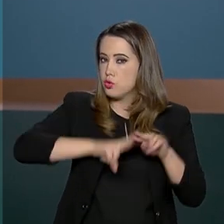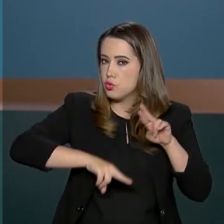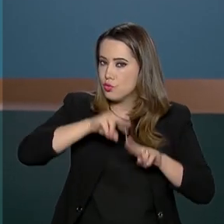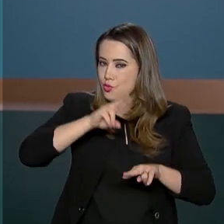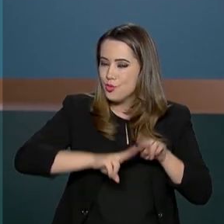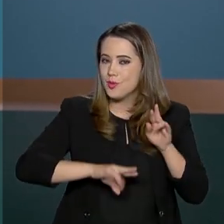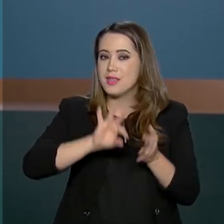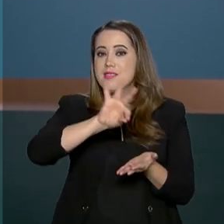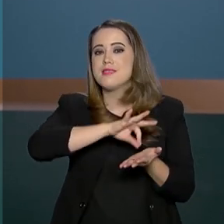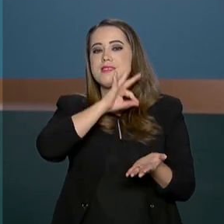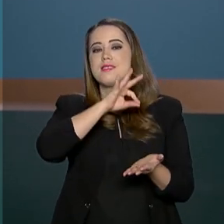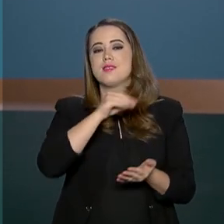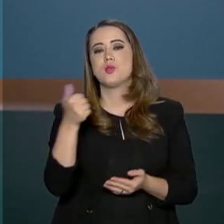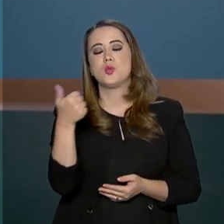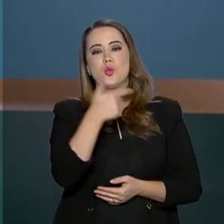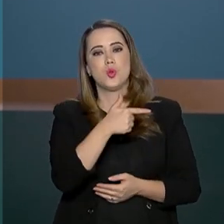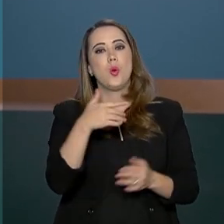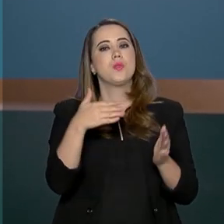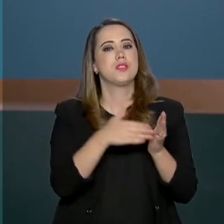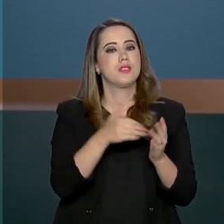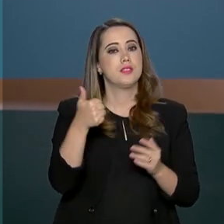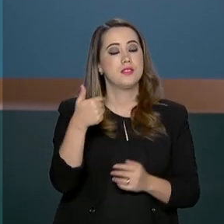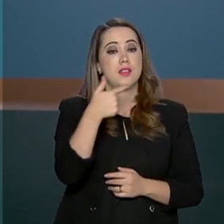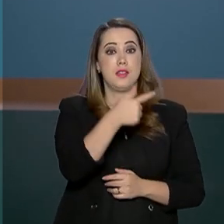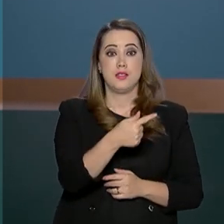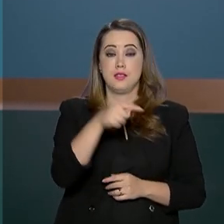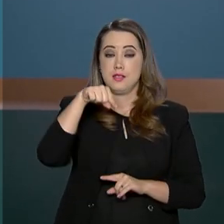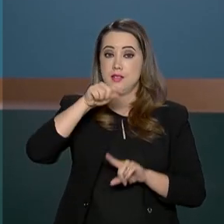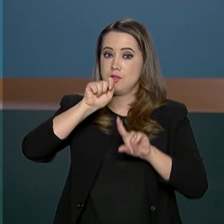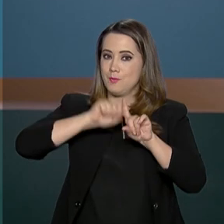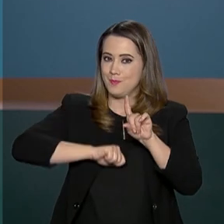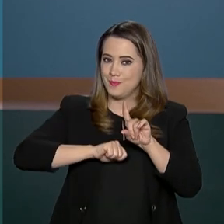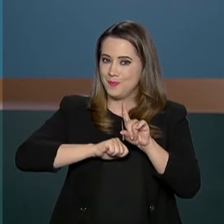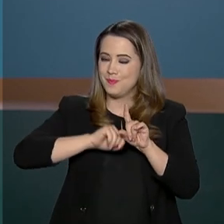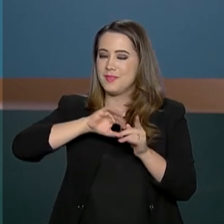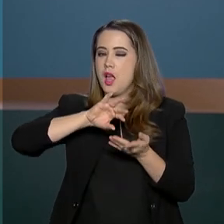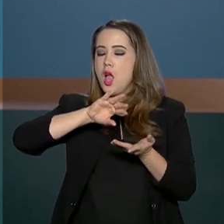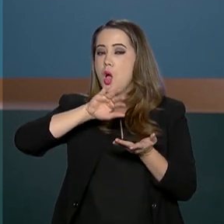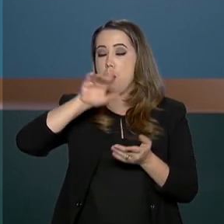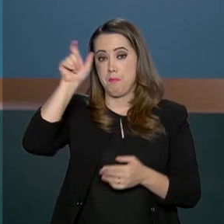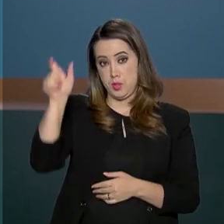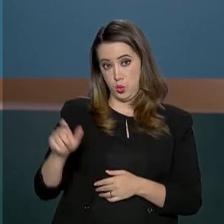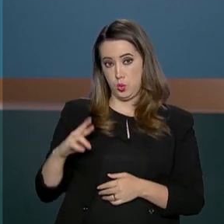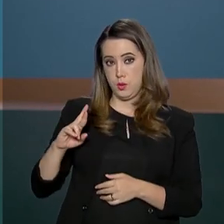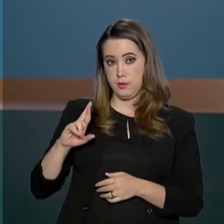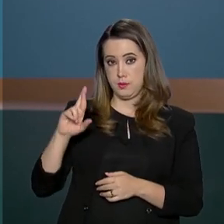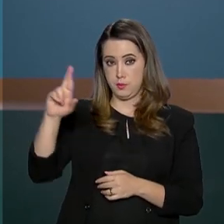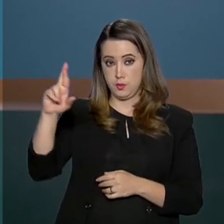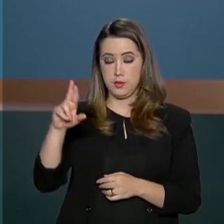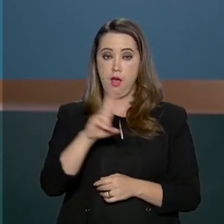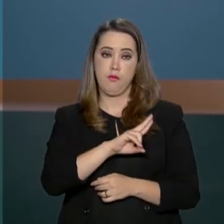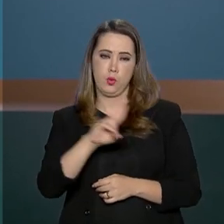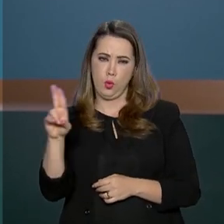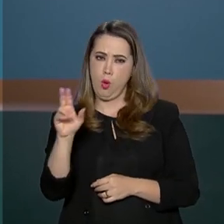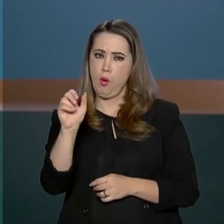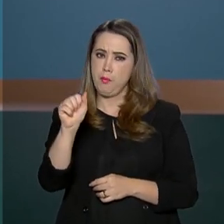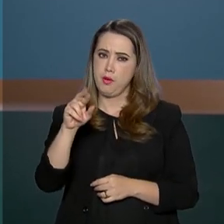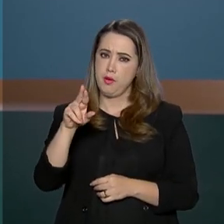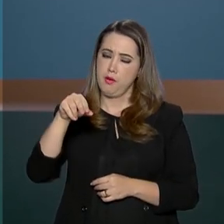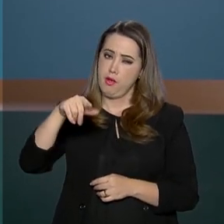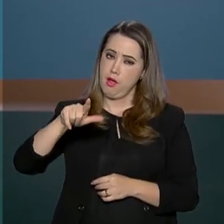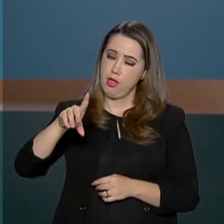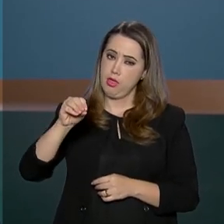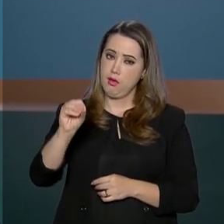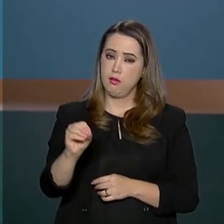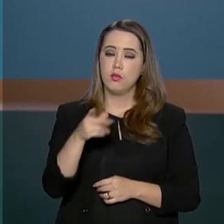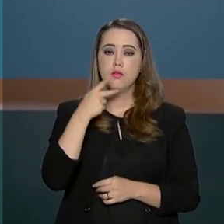de 12 a 17 deste mês o secretário de educação superior arnaldo barbosa de lima falou sobre a importância